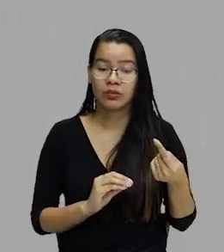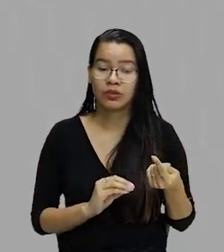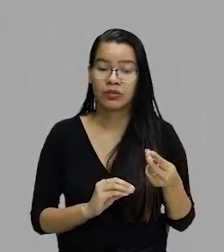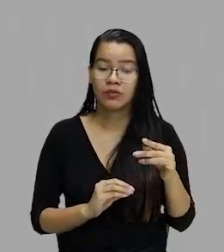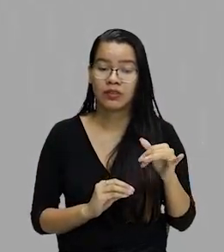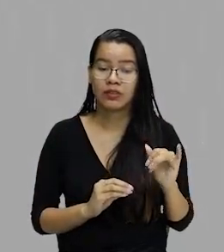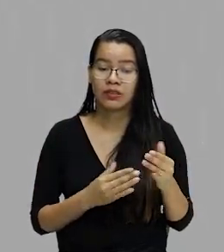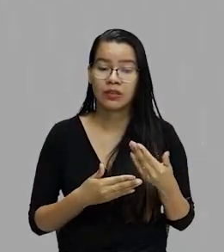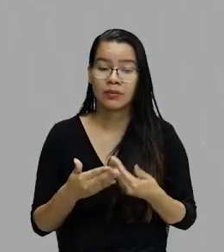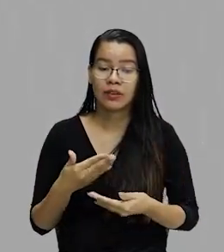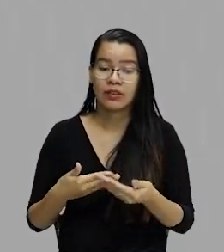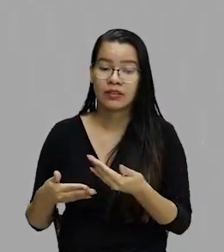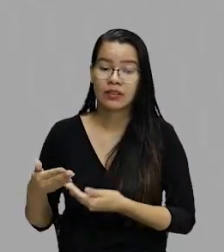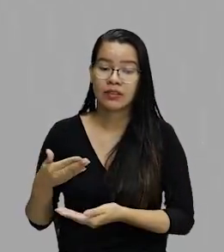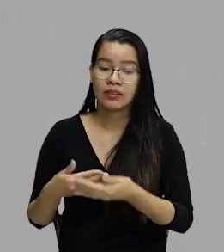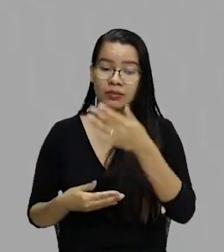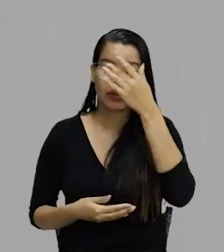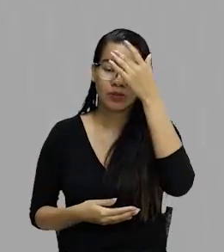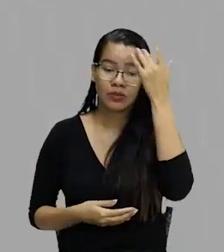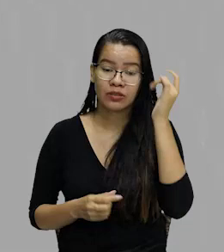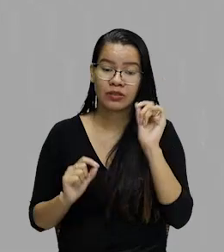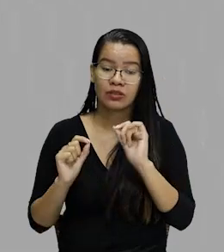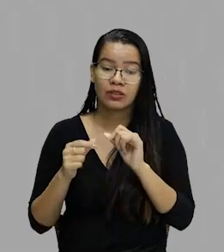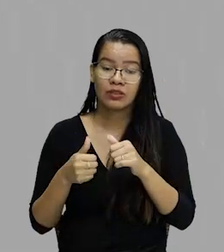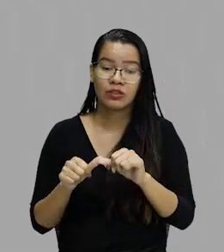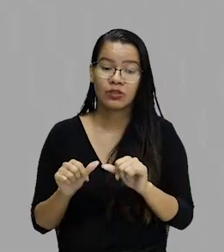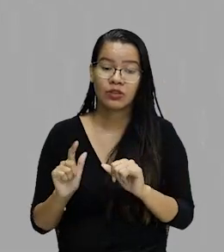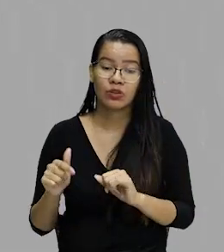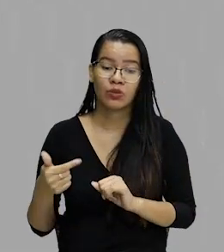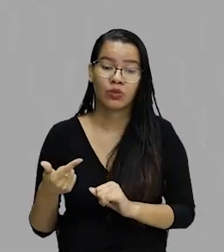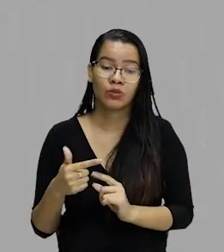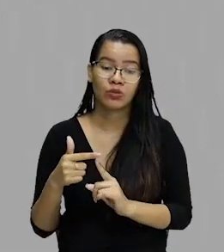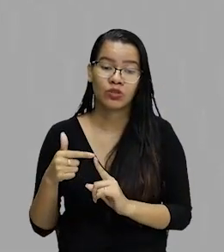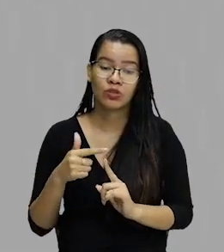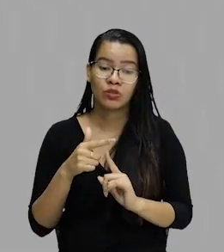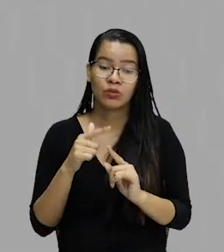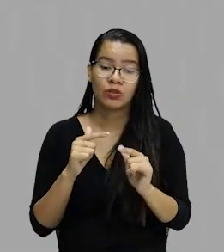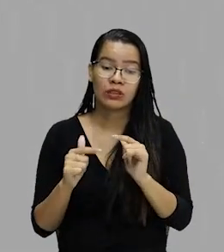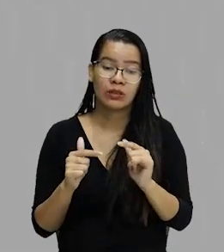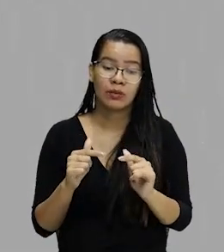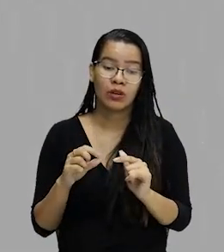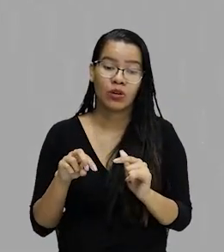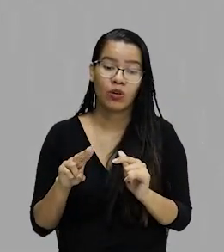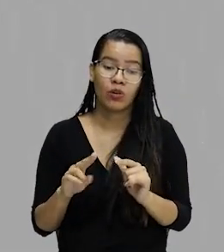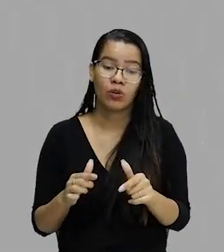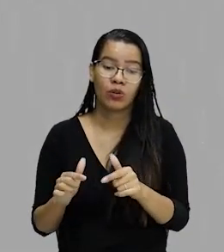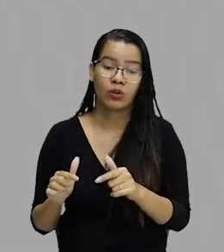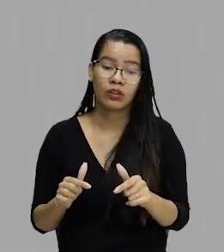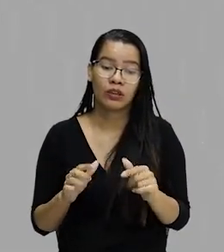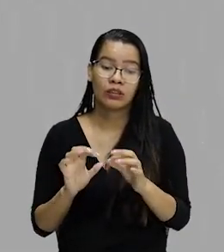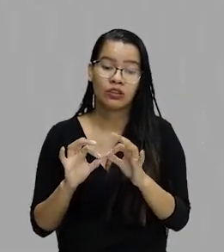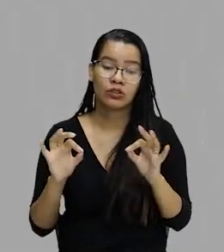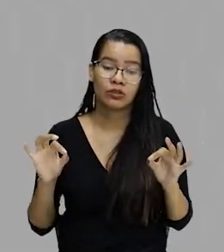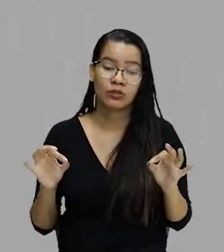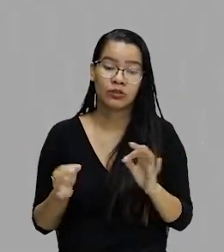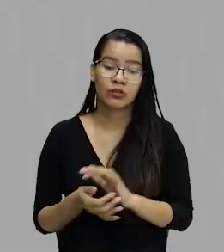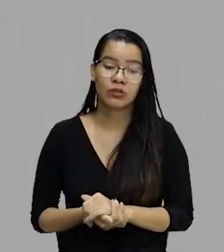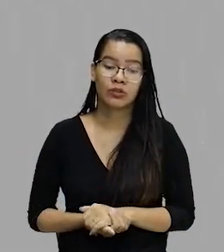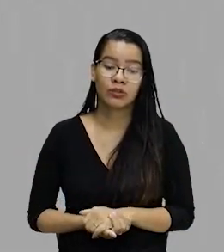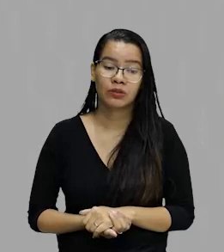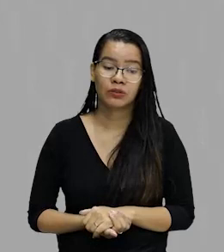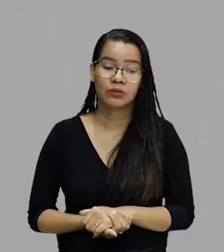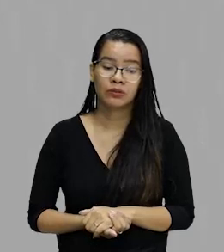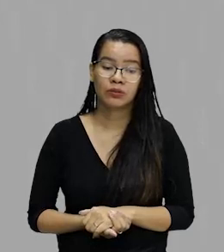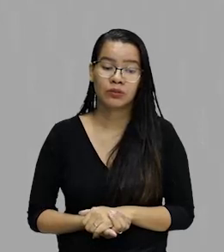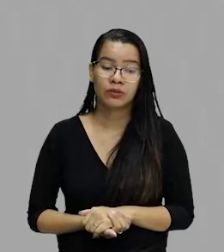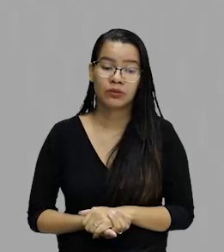agora repassado para aqueles que estão em outro tipo de trabalho ou em uma outra localidade, ou então distante do próximo local. Os mecanismos de controle